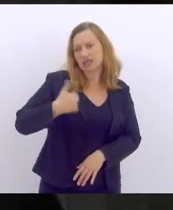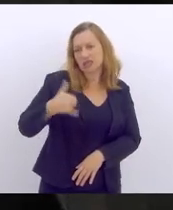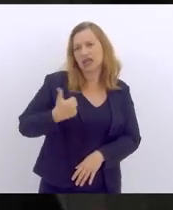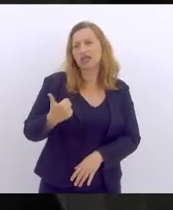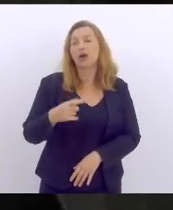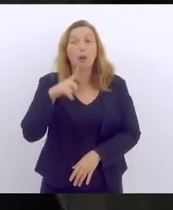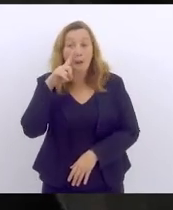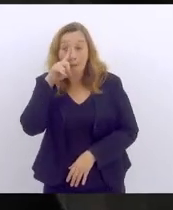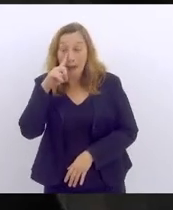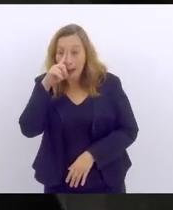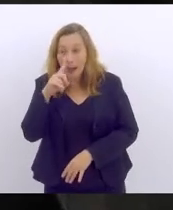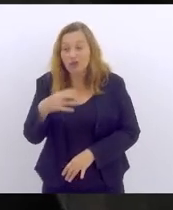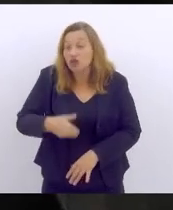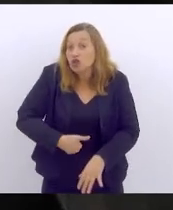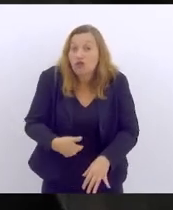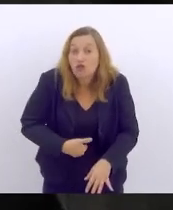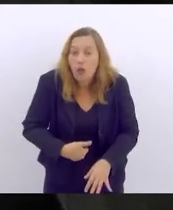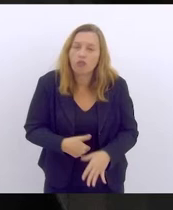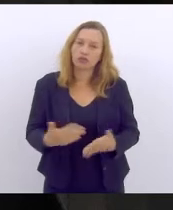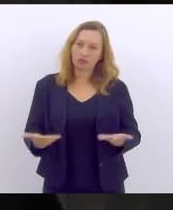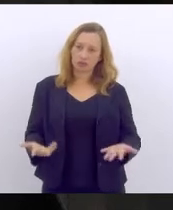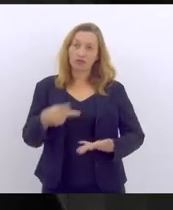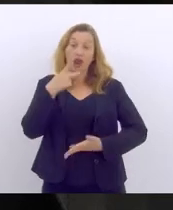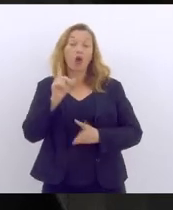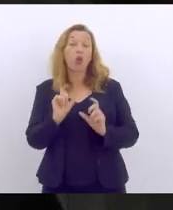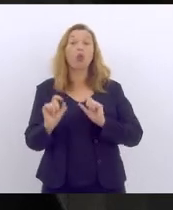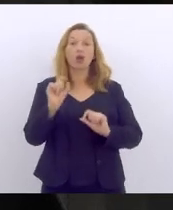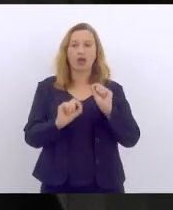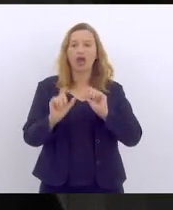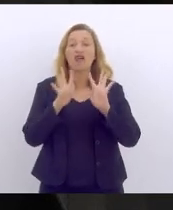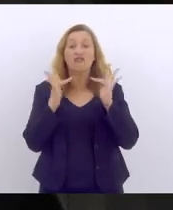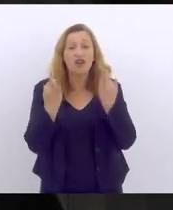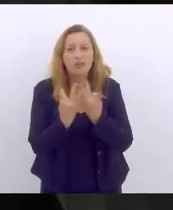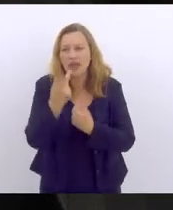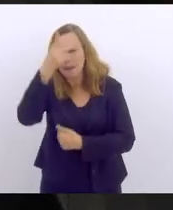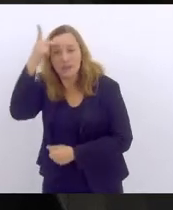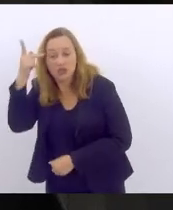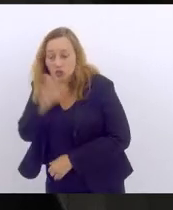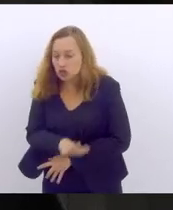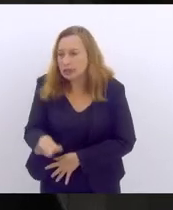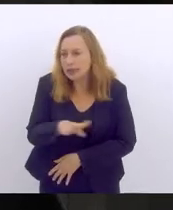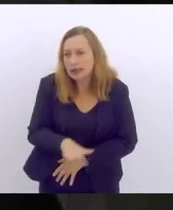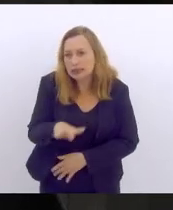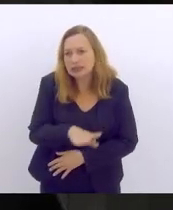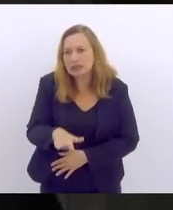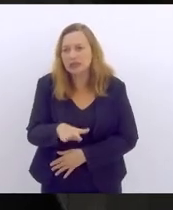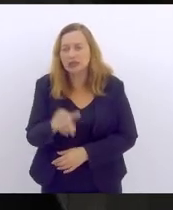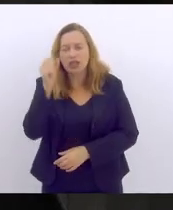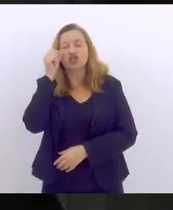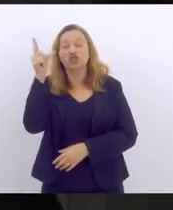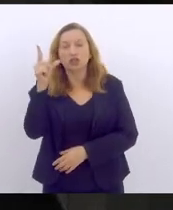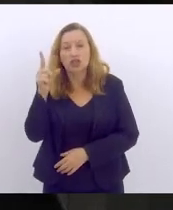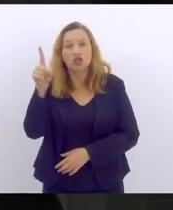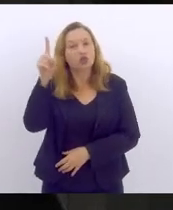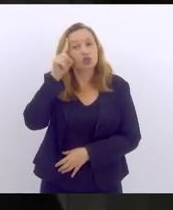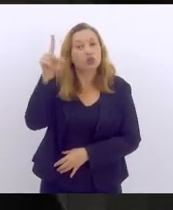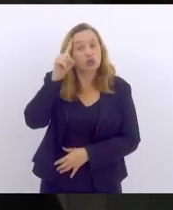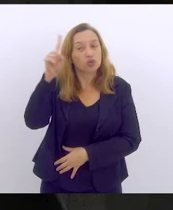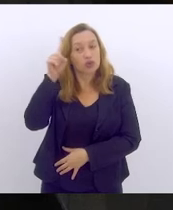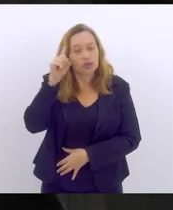risco de fome quer dizer são famílias e pessoas e crianças que acordam todo dia